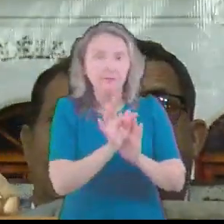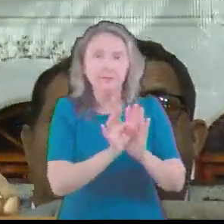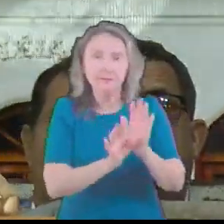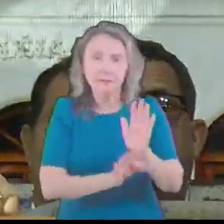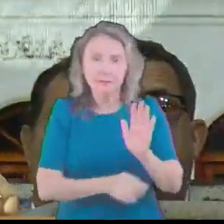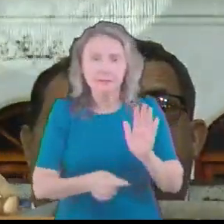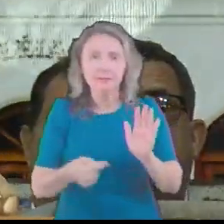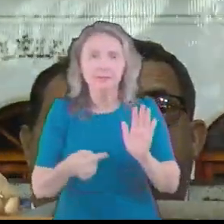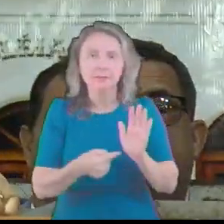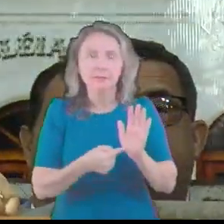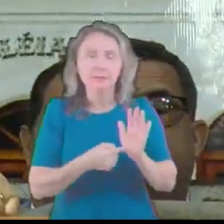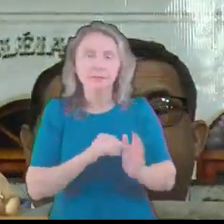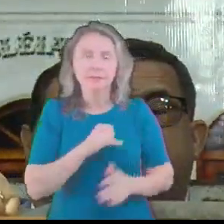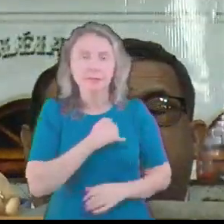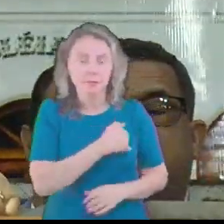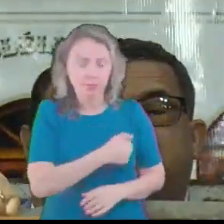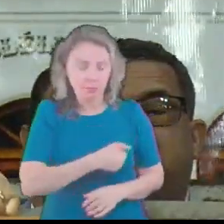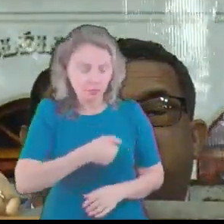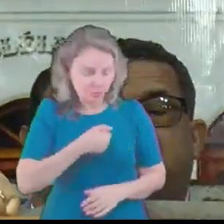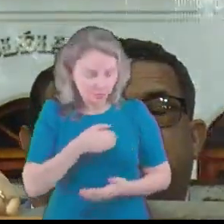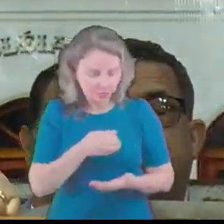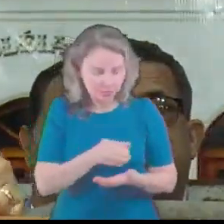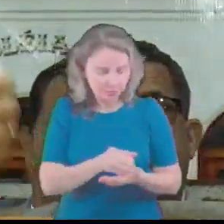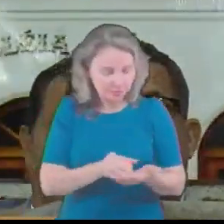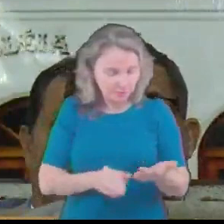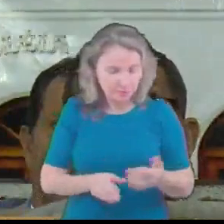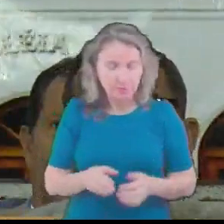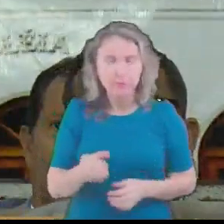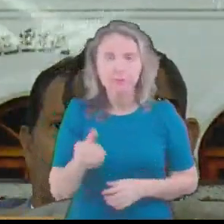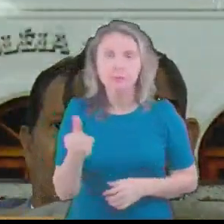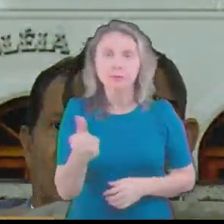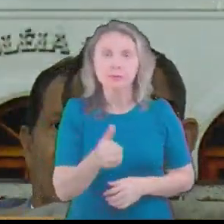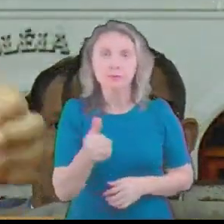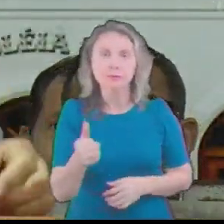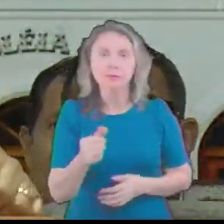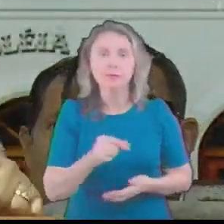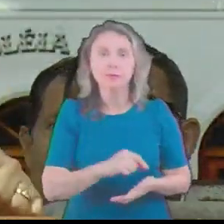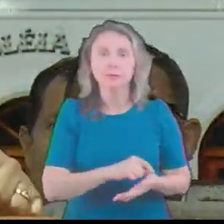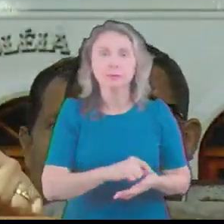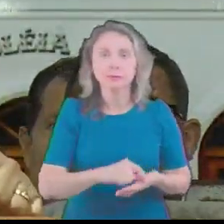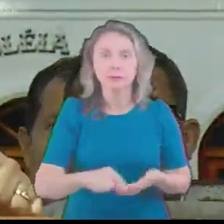do Evangelho de João, capítulo 11, versículo 5. Por favor.